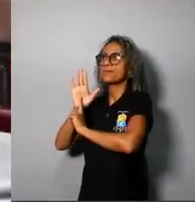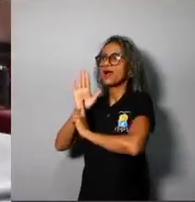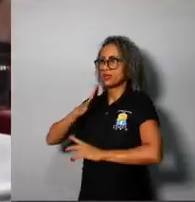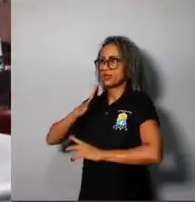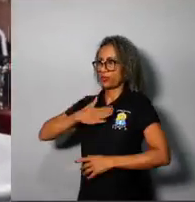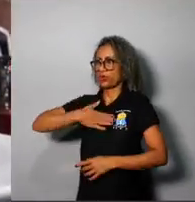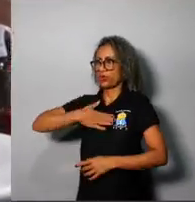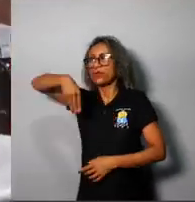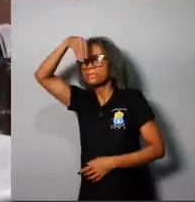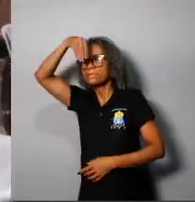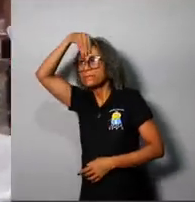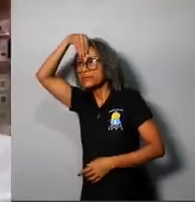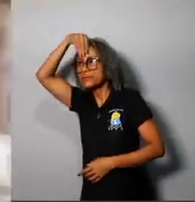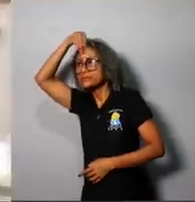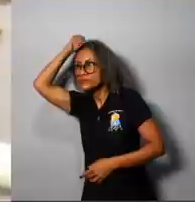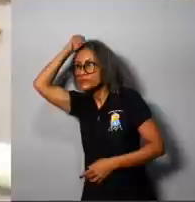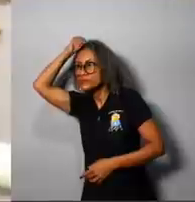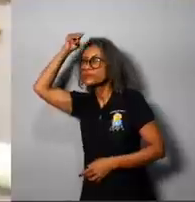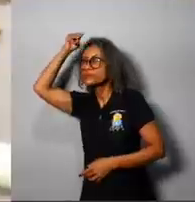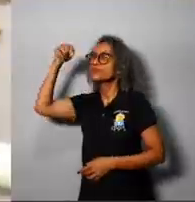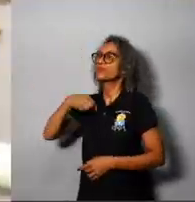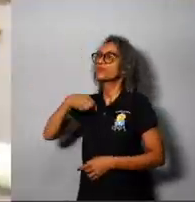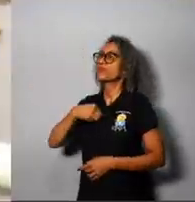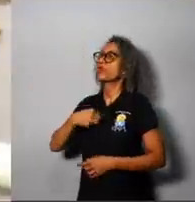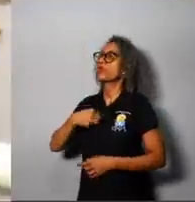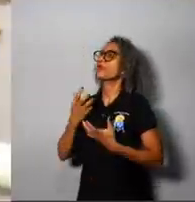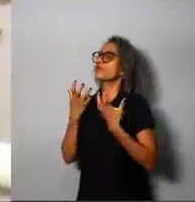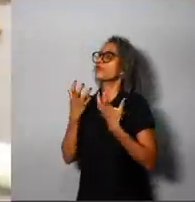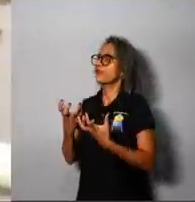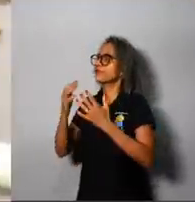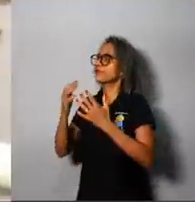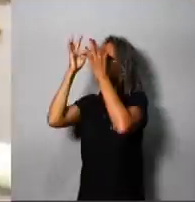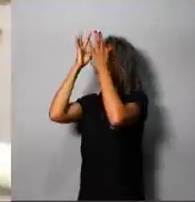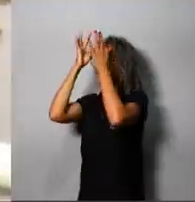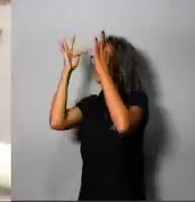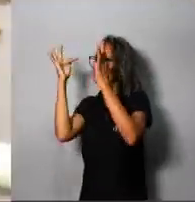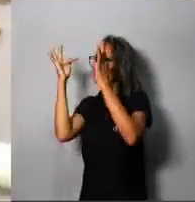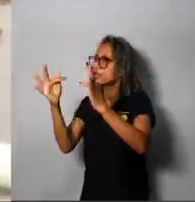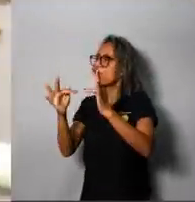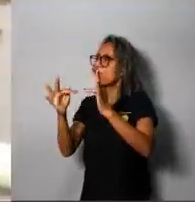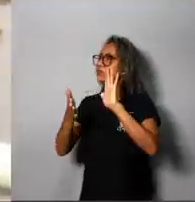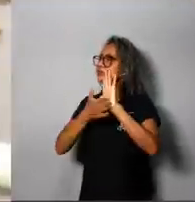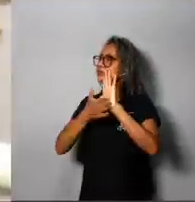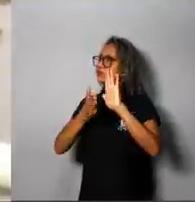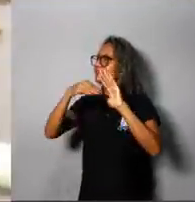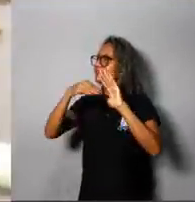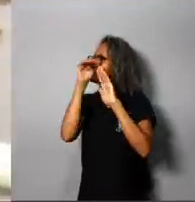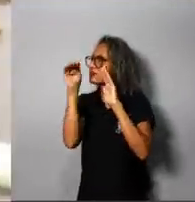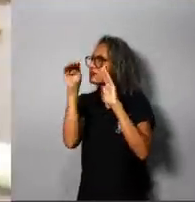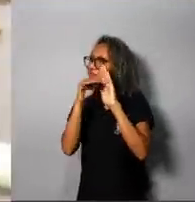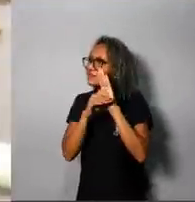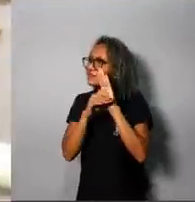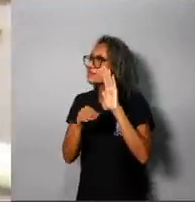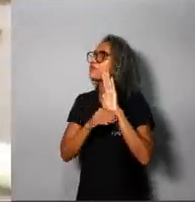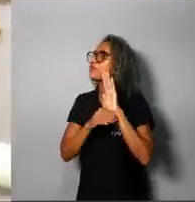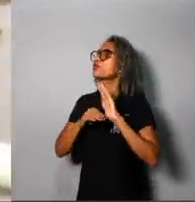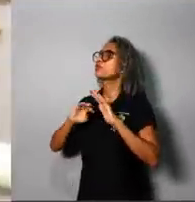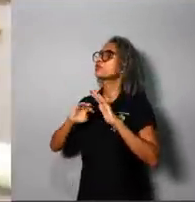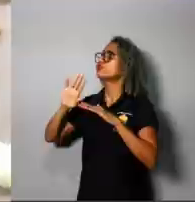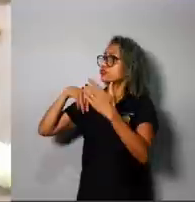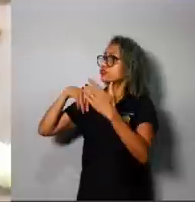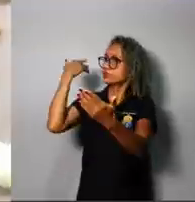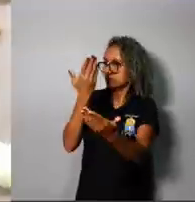batismo, e para que eu possa ser fiel a elas até o fim de minha vida, peço a